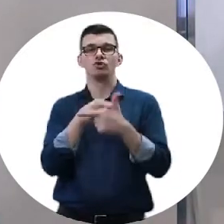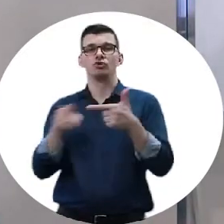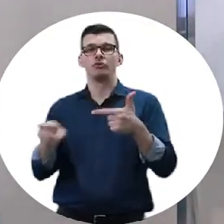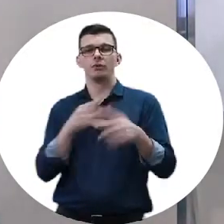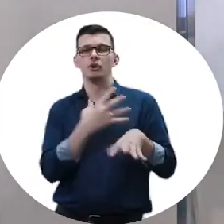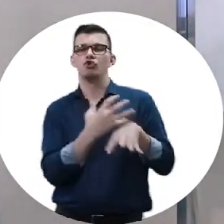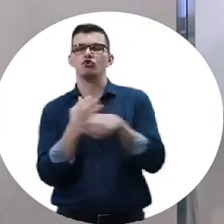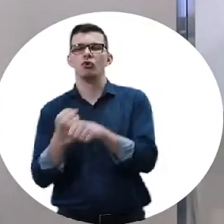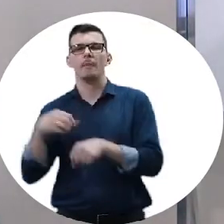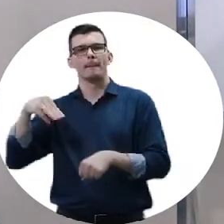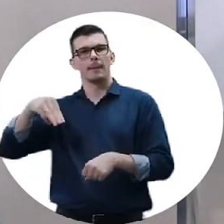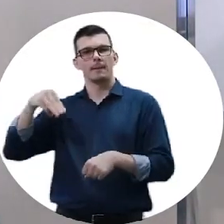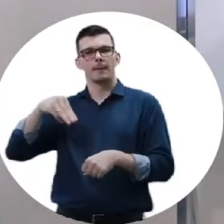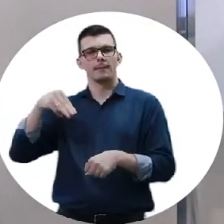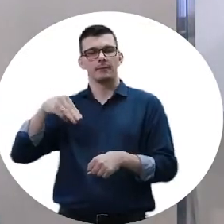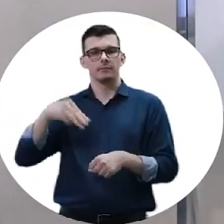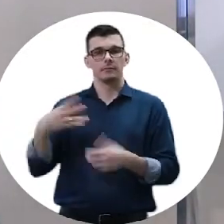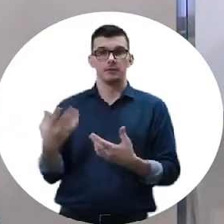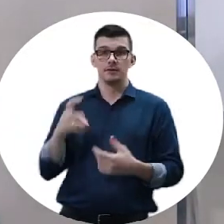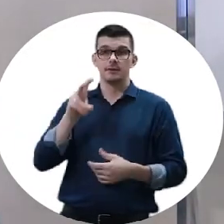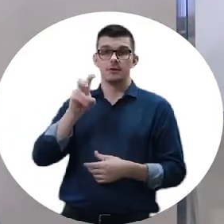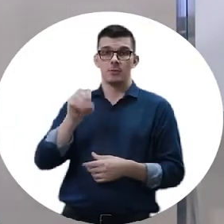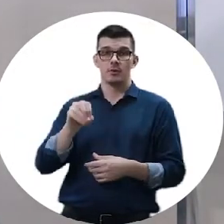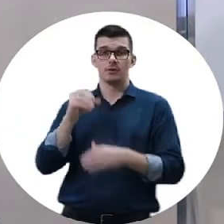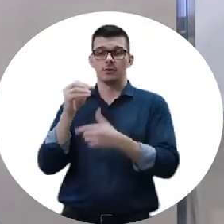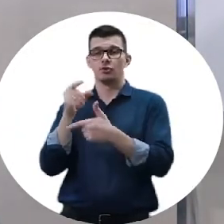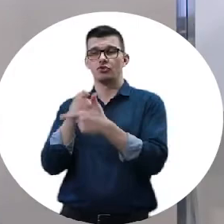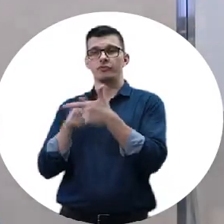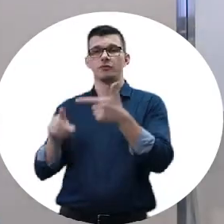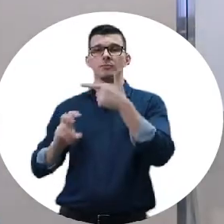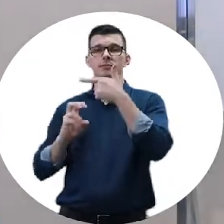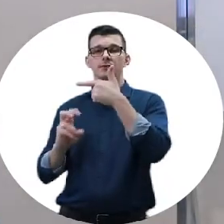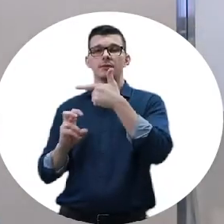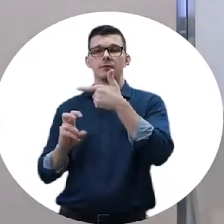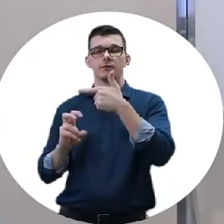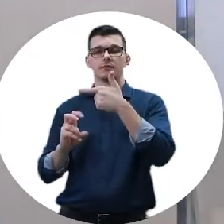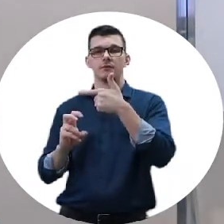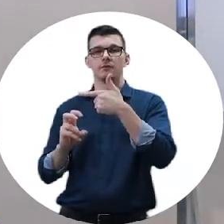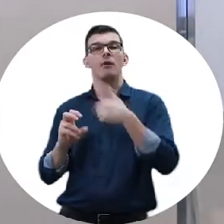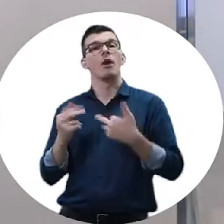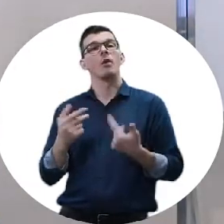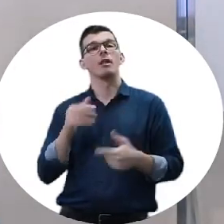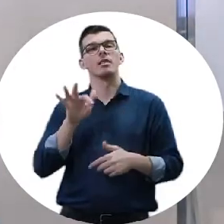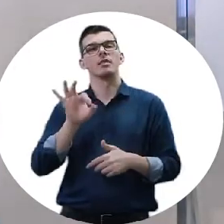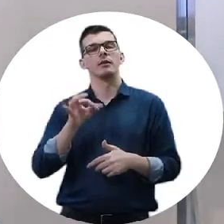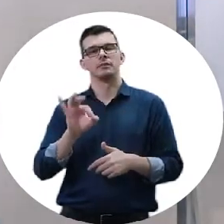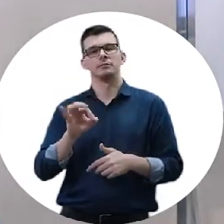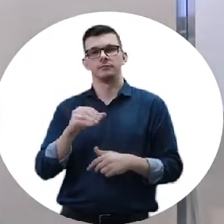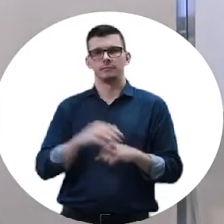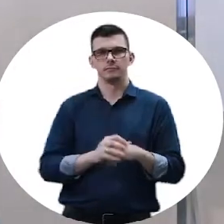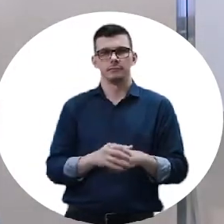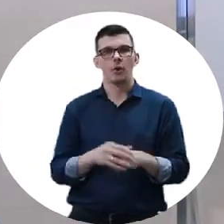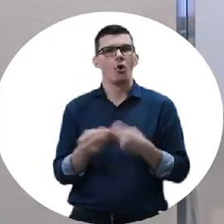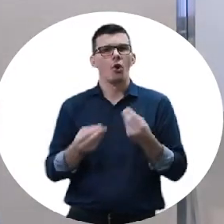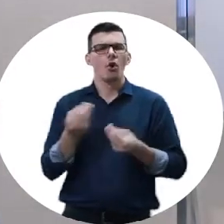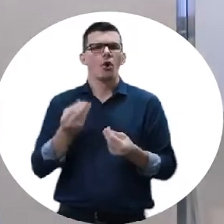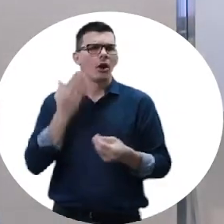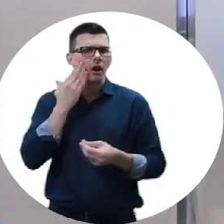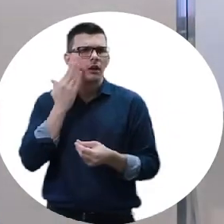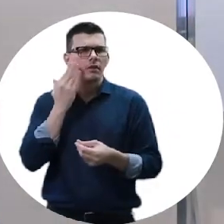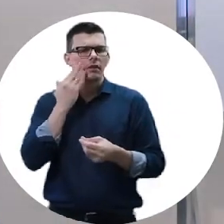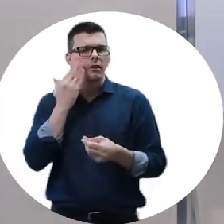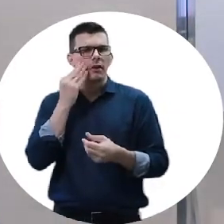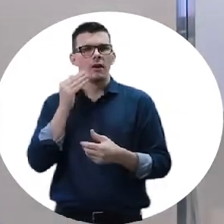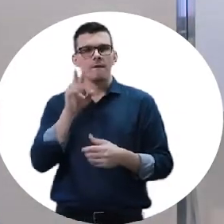soma da massa. 50 dividido pela soma, que dá 5, dá quanto? 10. Agora, como que eu faço para achar a força interna? Que é o par de ação e